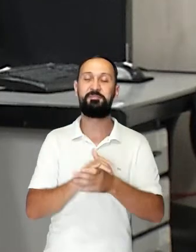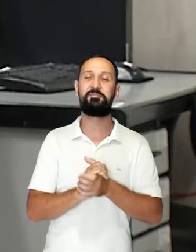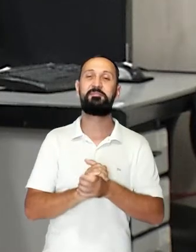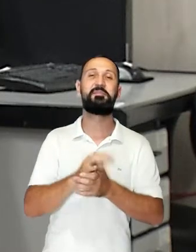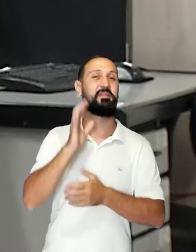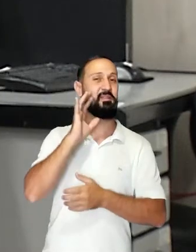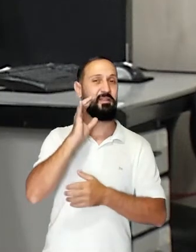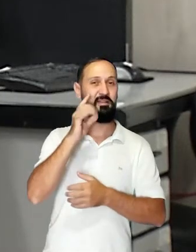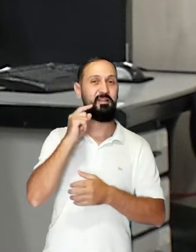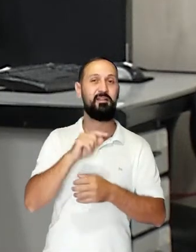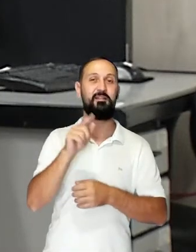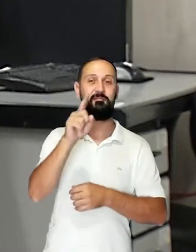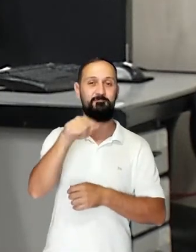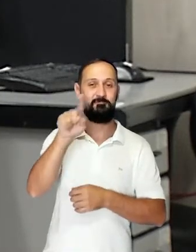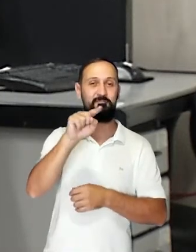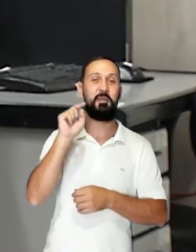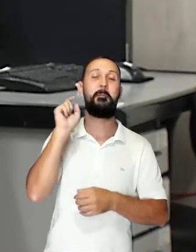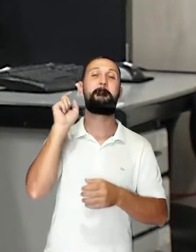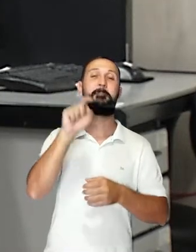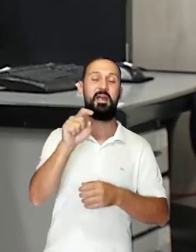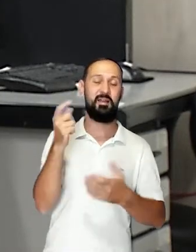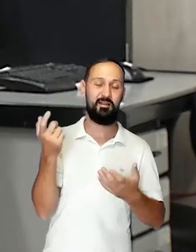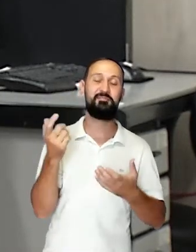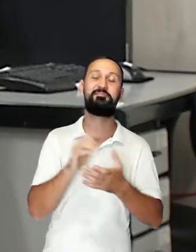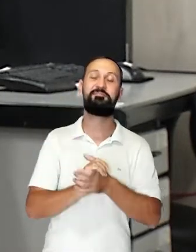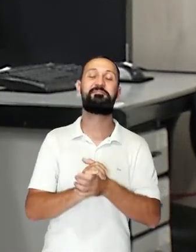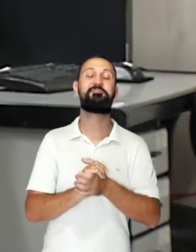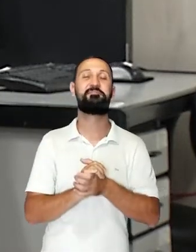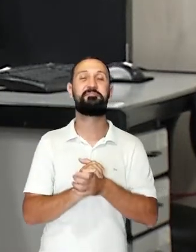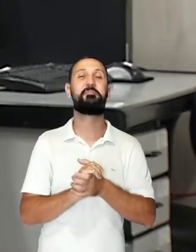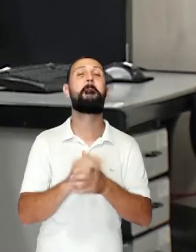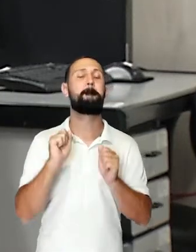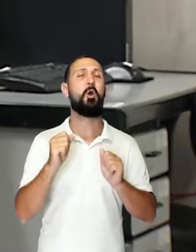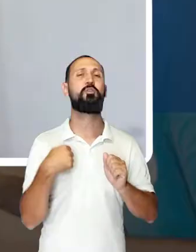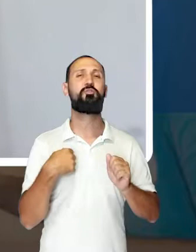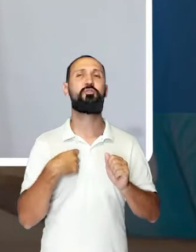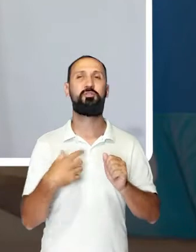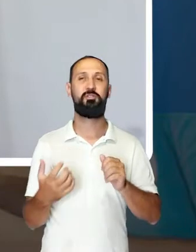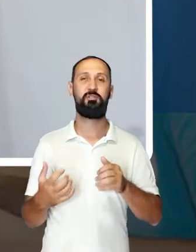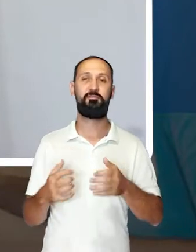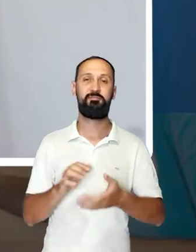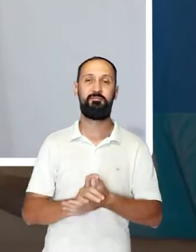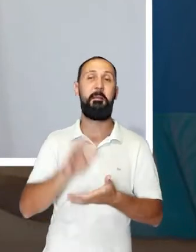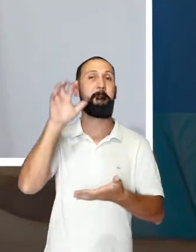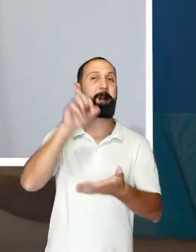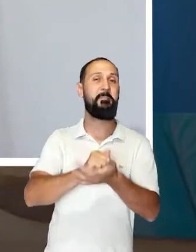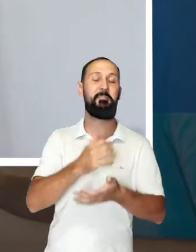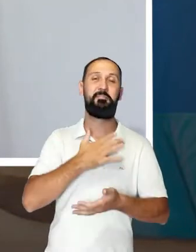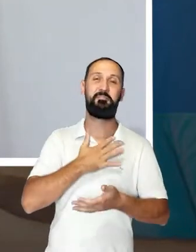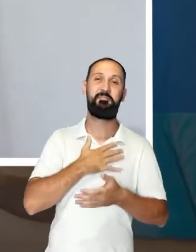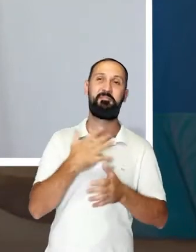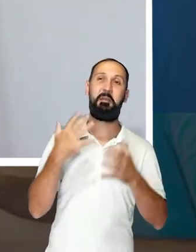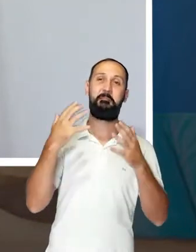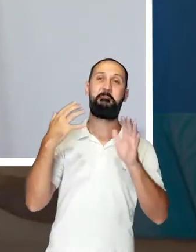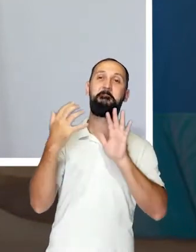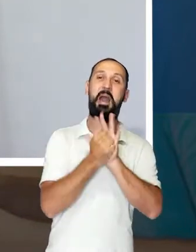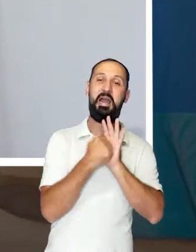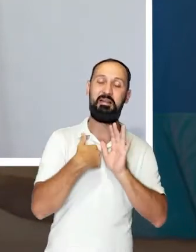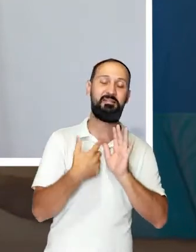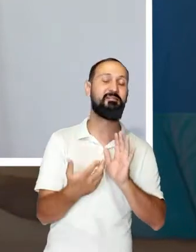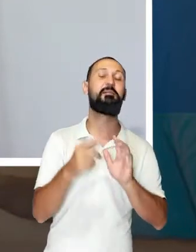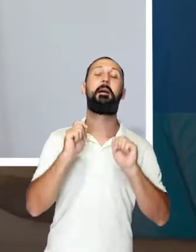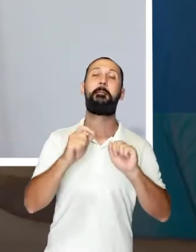avisa. É legal marcar também você, né? Sim, pode marcar, que eu vejo também. Você